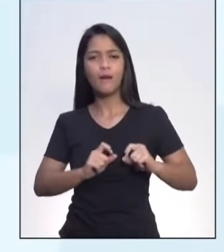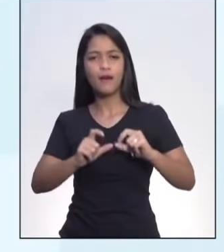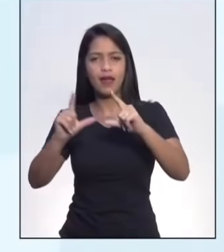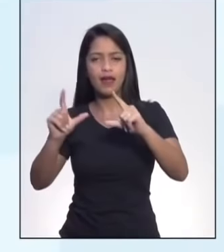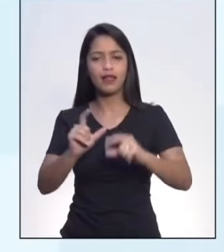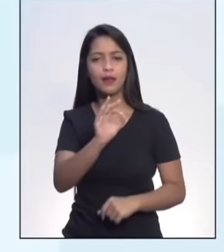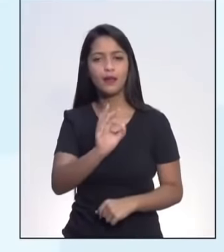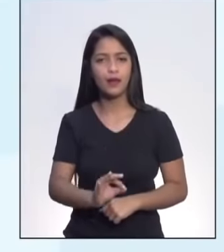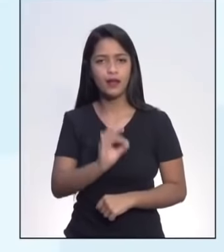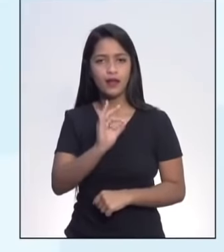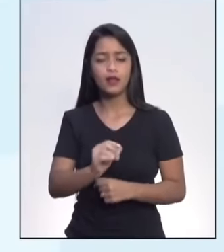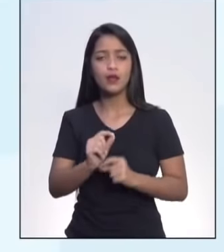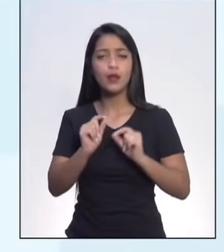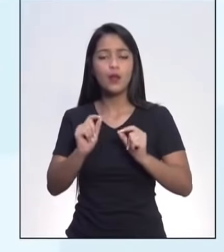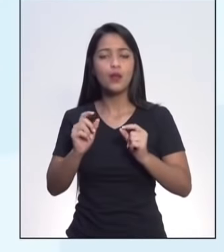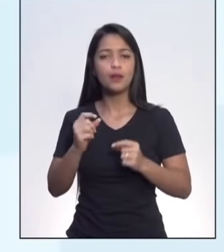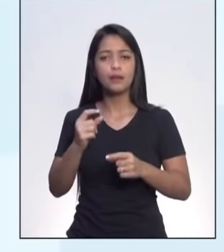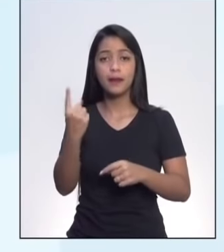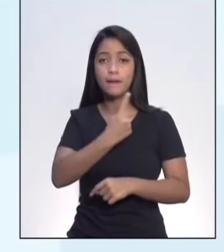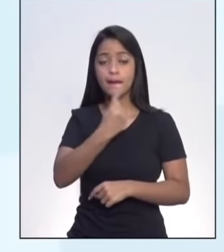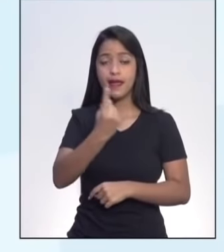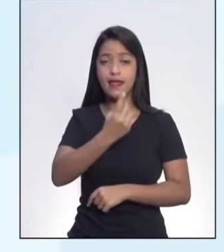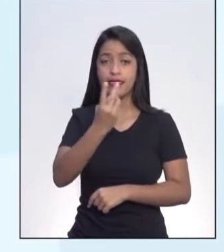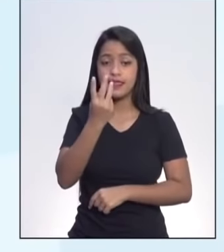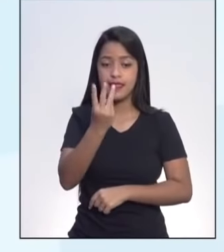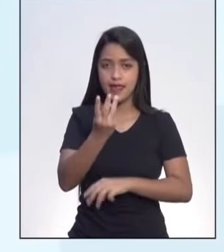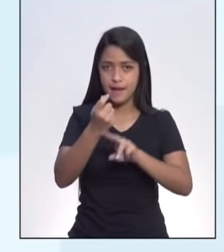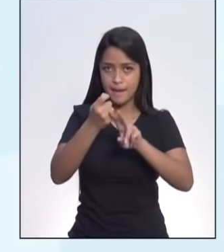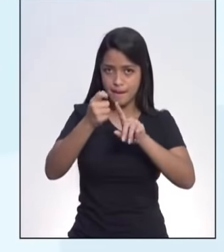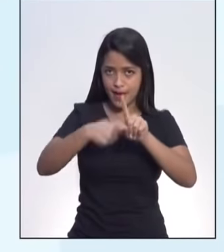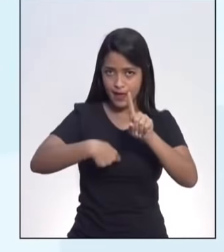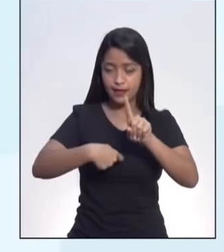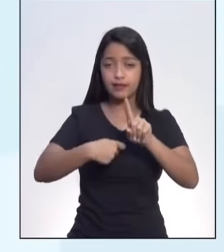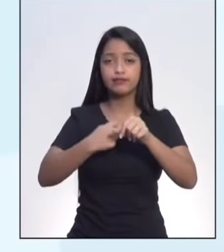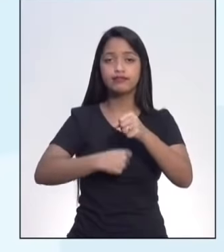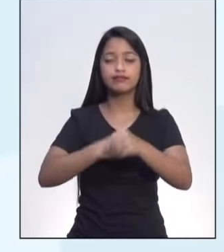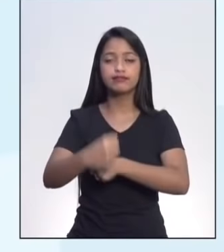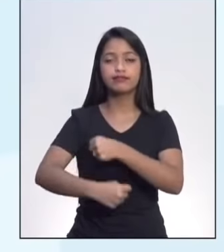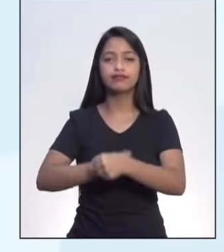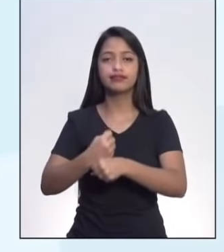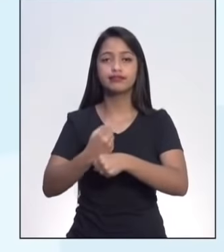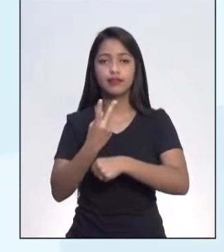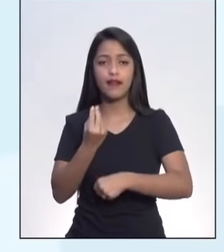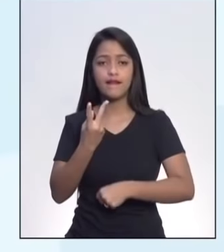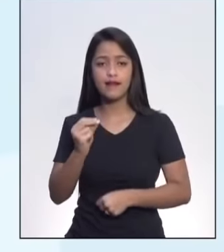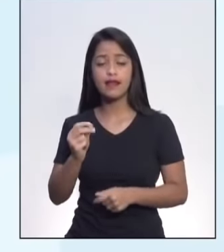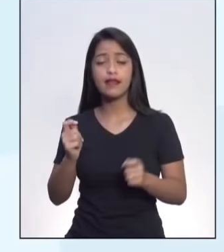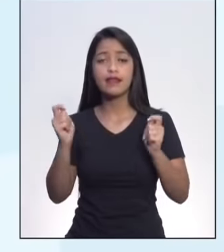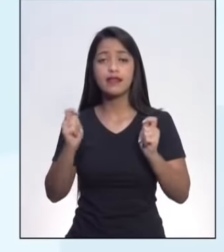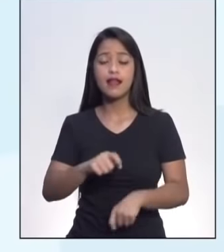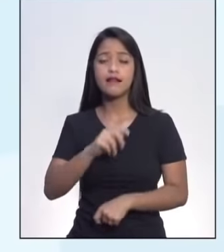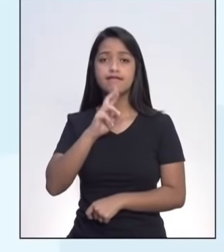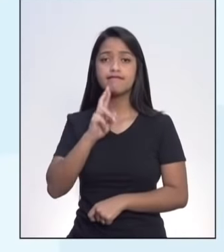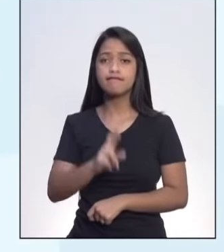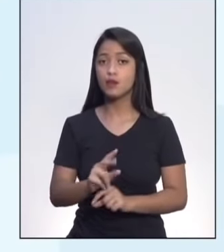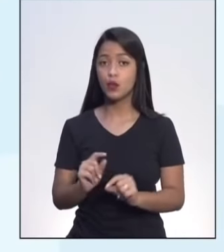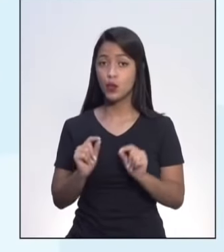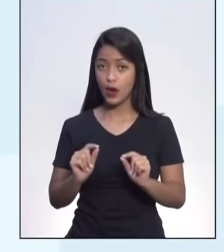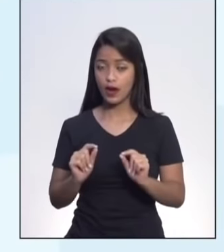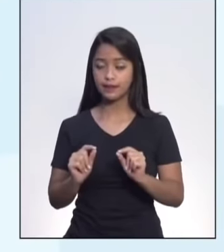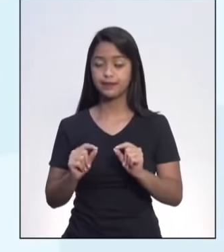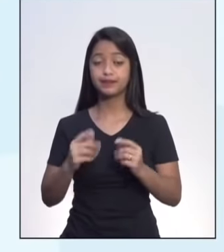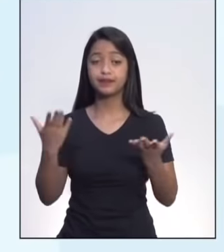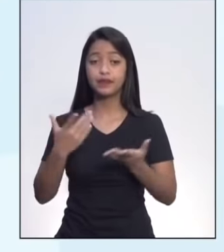na produção do primeiro trimestre de 2020, podemos afirmar que... Então, vou ler a